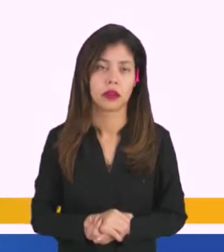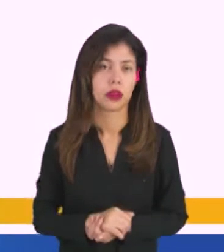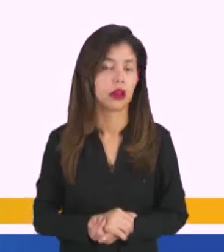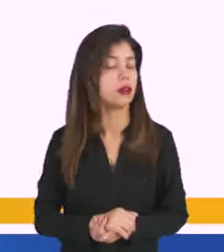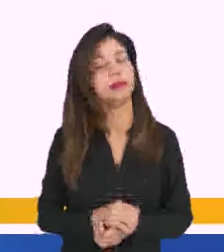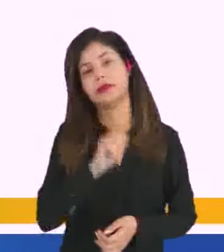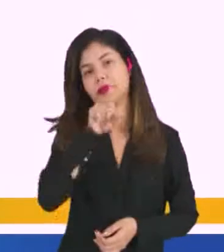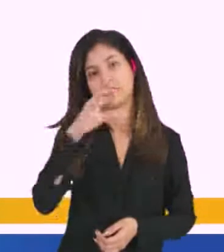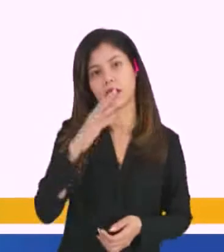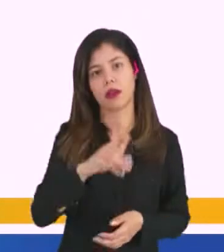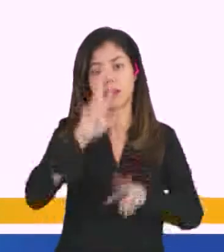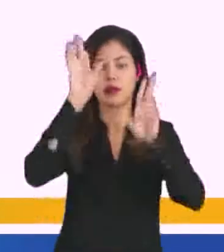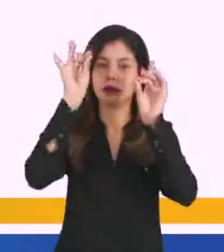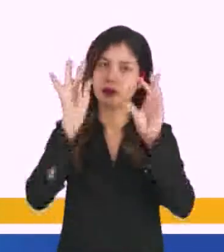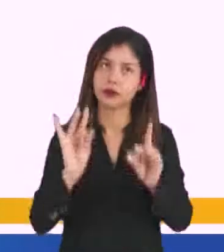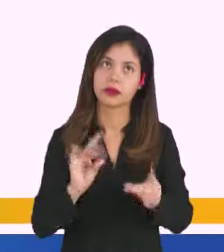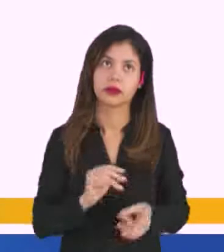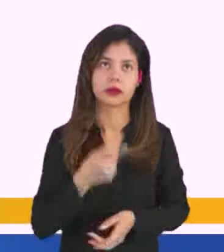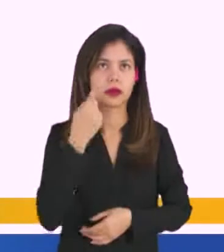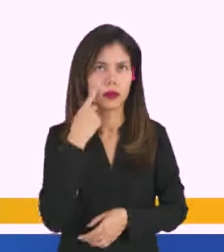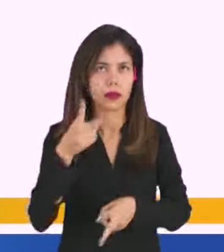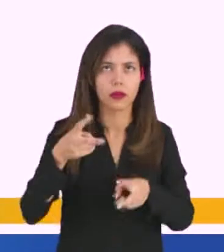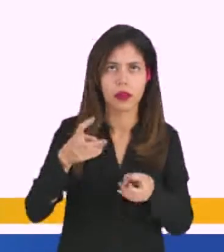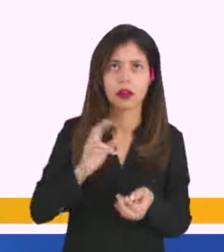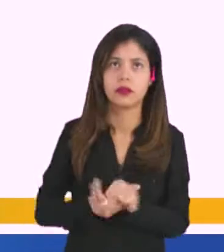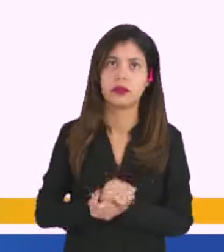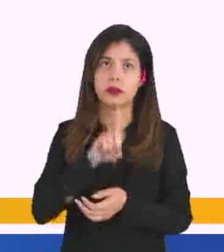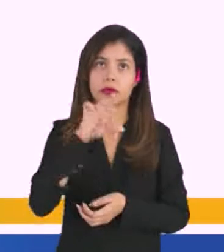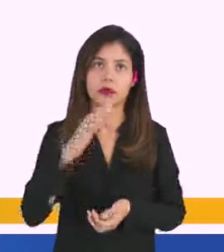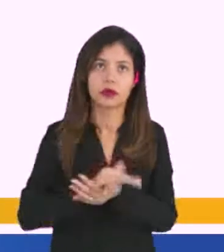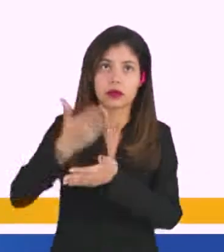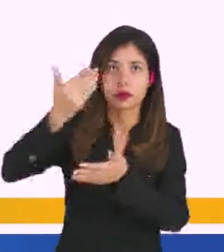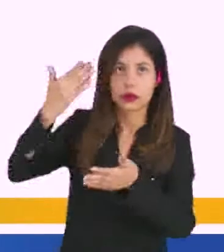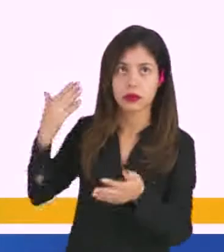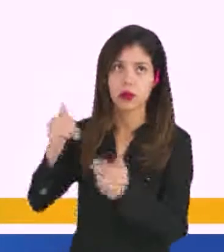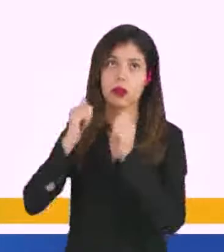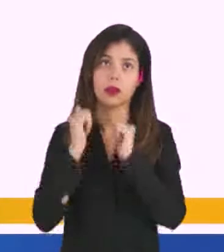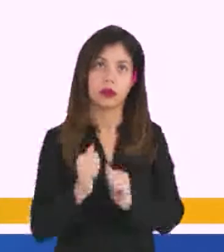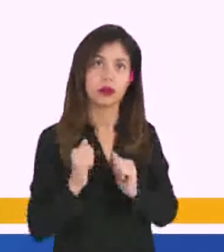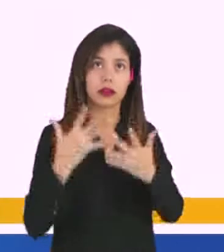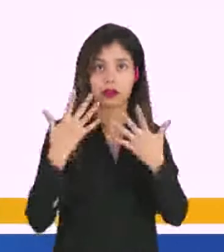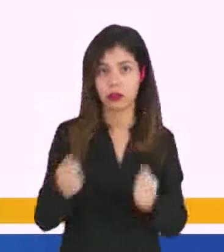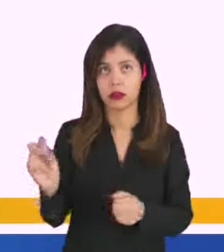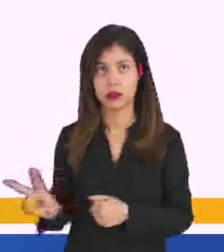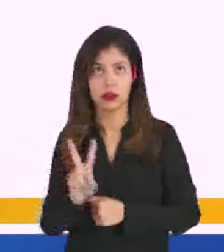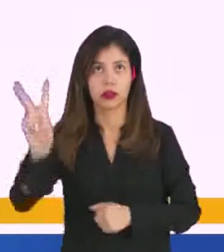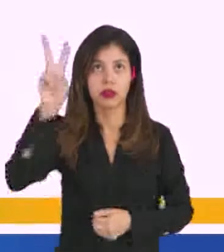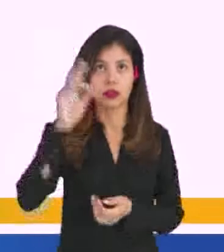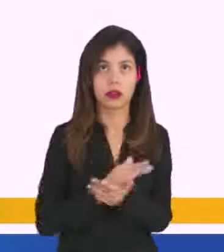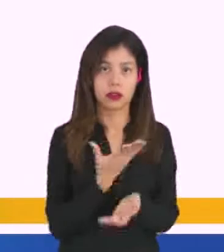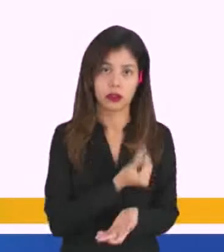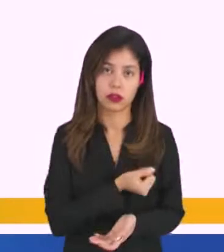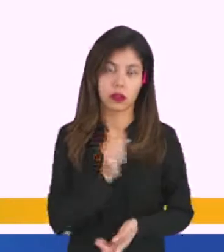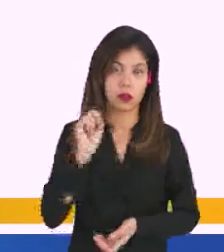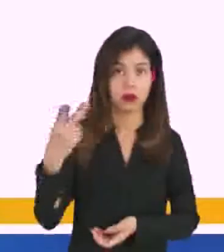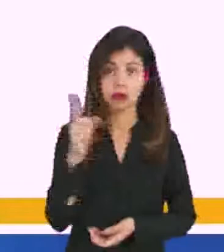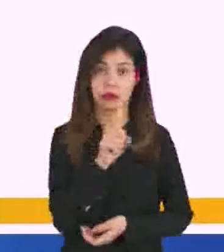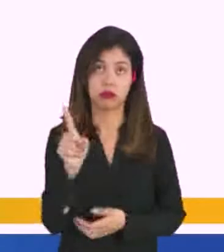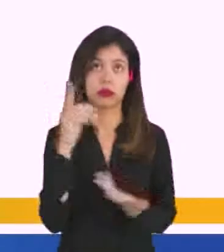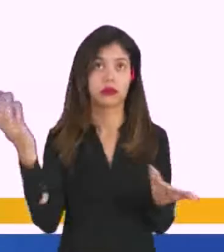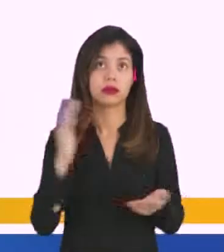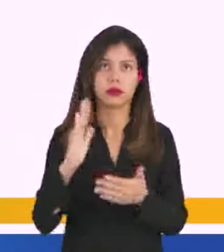vamos classificar essas variáveis. Note que as variáveis classificadas anteriormente, elas podem assumir valores numéricos ou